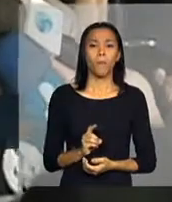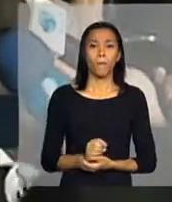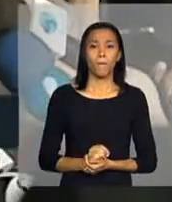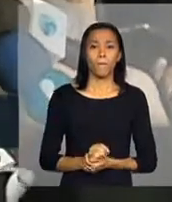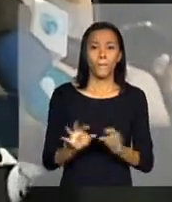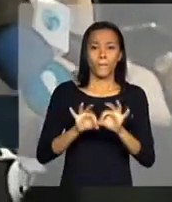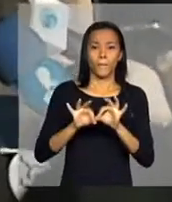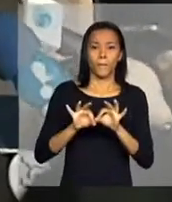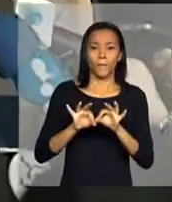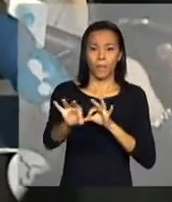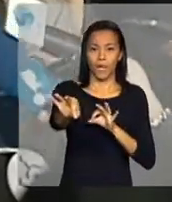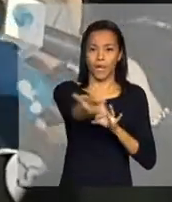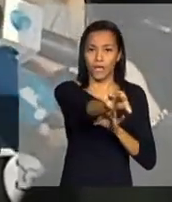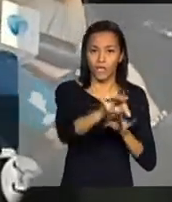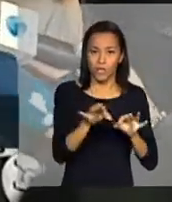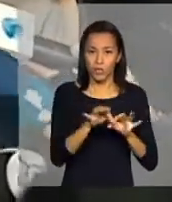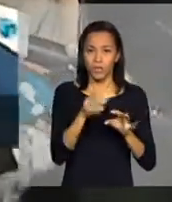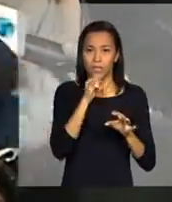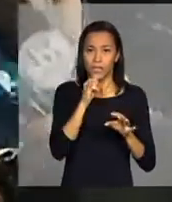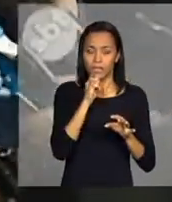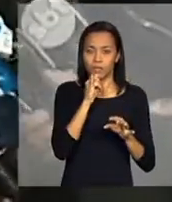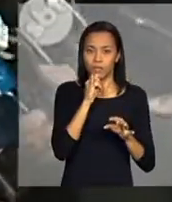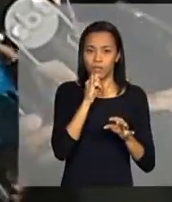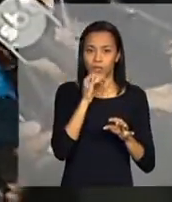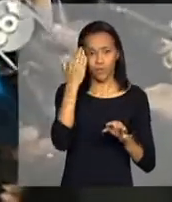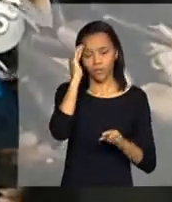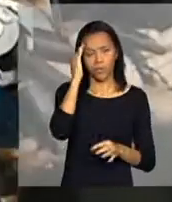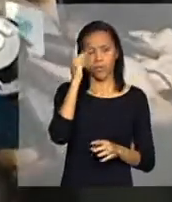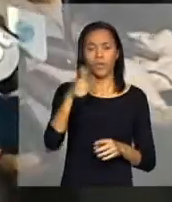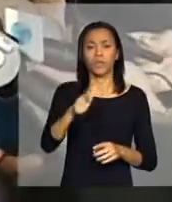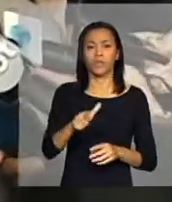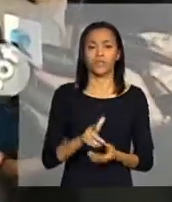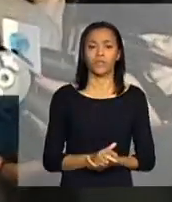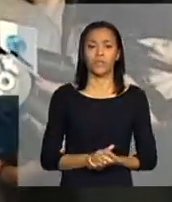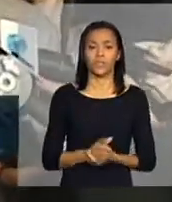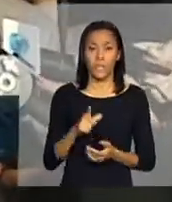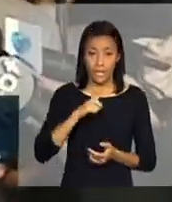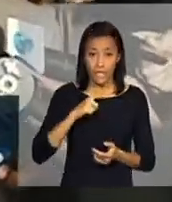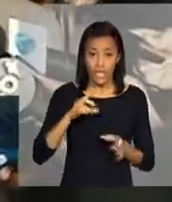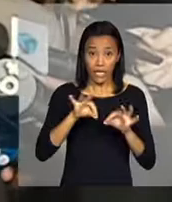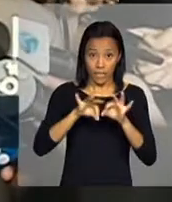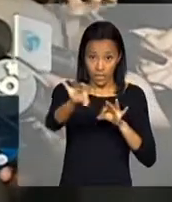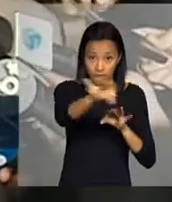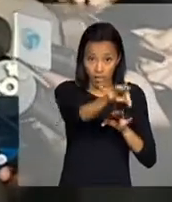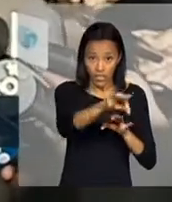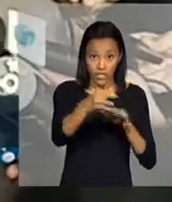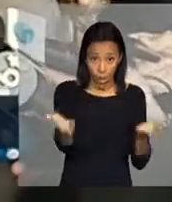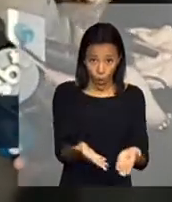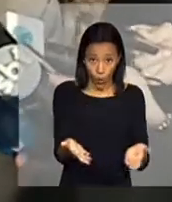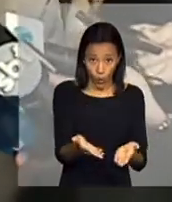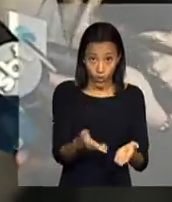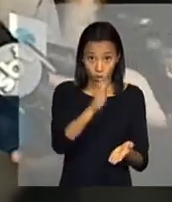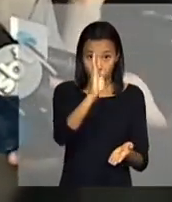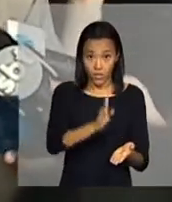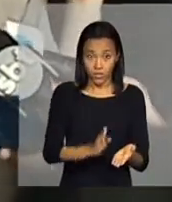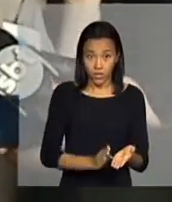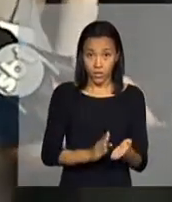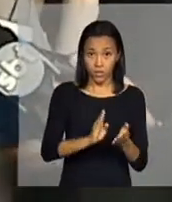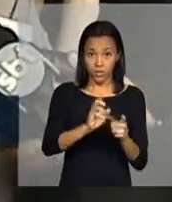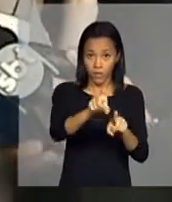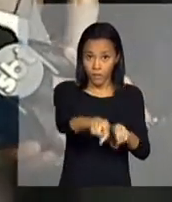algumas comunidades de produtores rurais, por exemplo? Não, perdão, eu ouvi. Há demarcações no Brasil, nesse momento, que